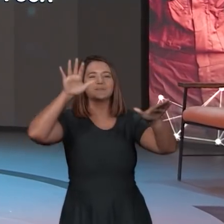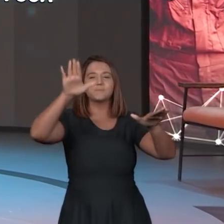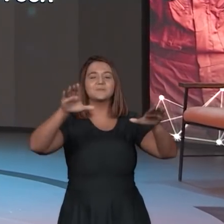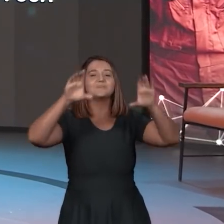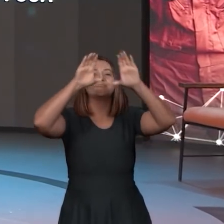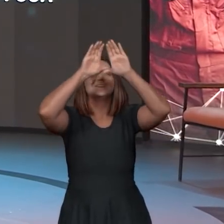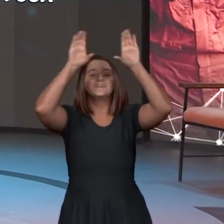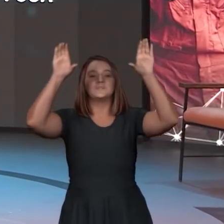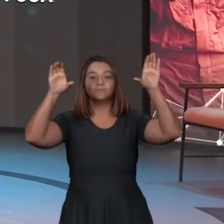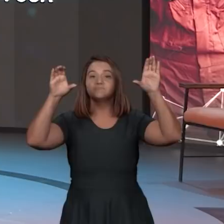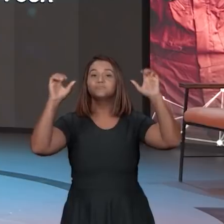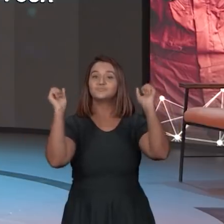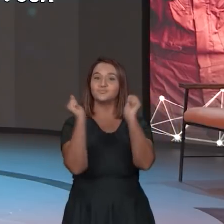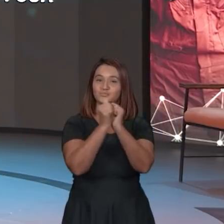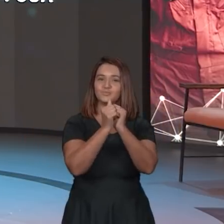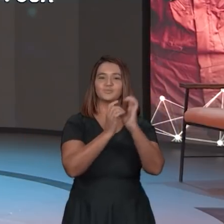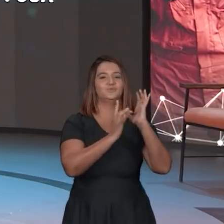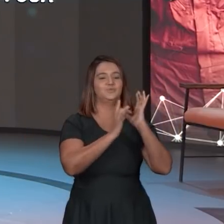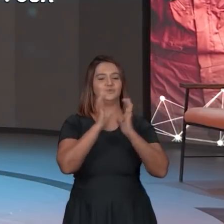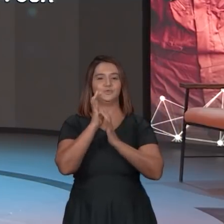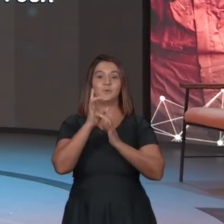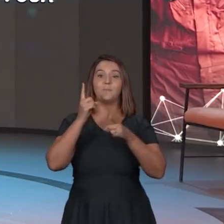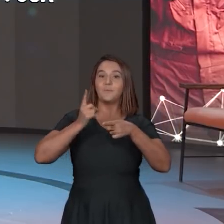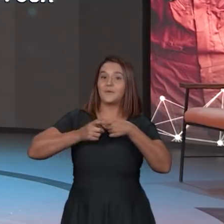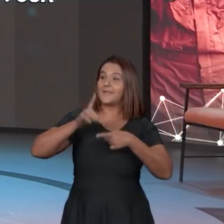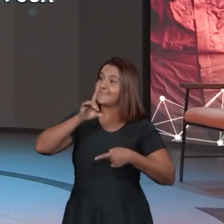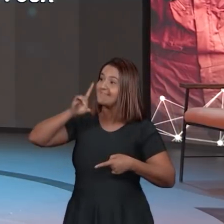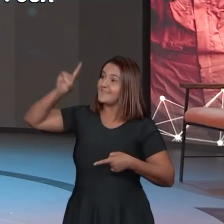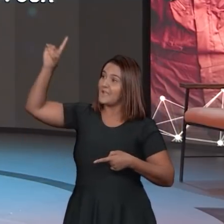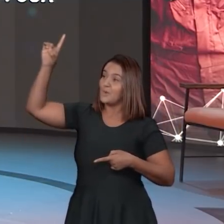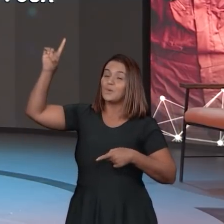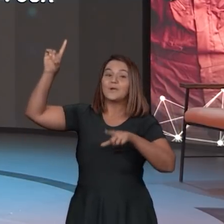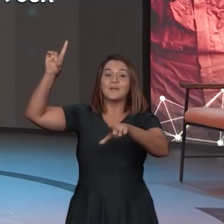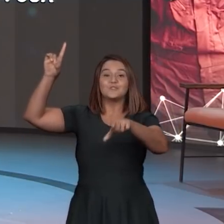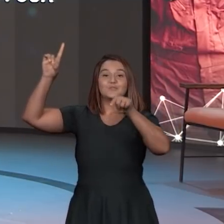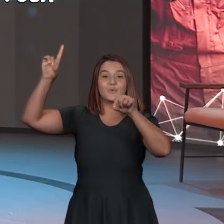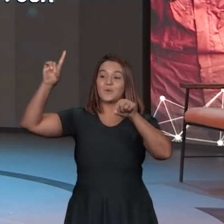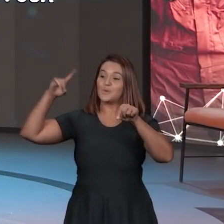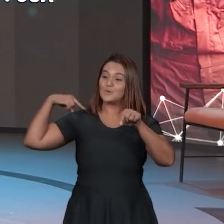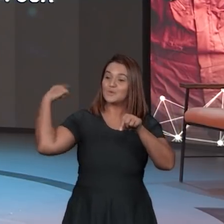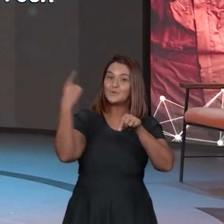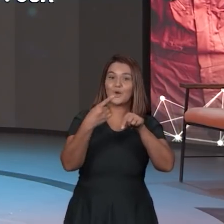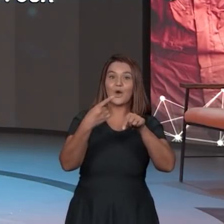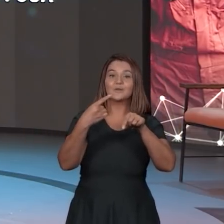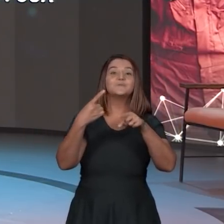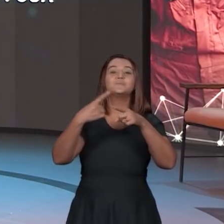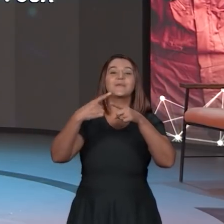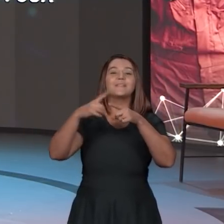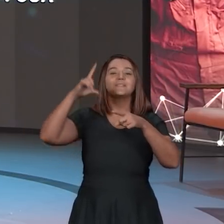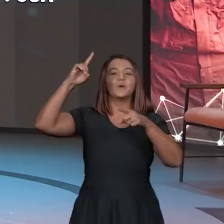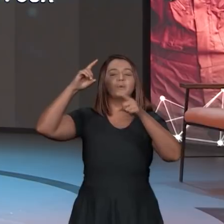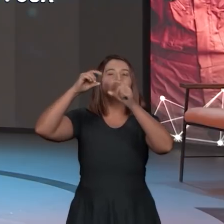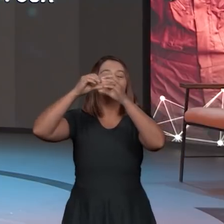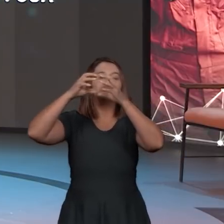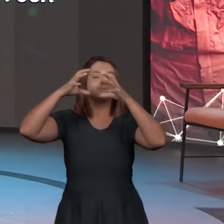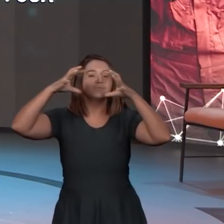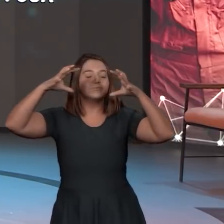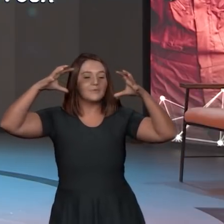Cristo. Porque Deus nos escolheu nele, antes da criação do mundo, para sermos santos e